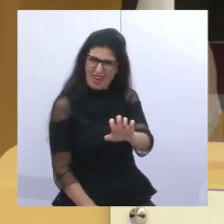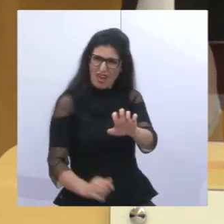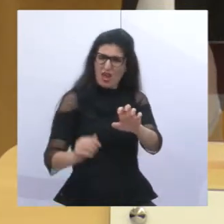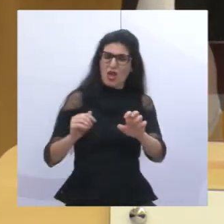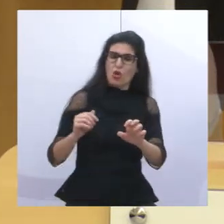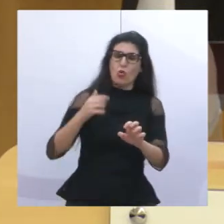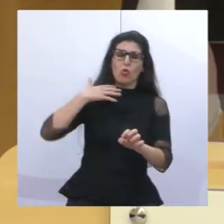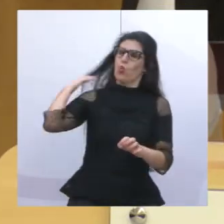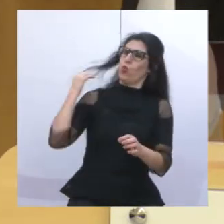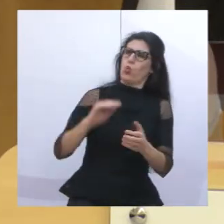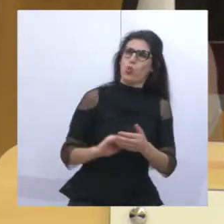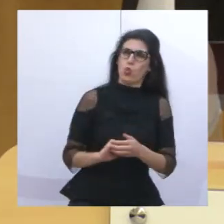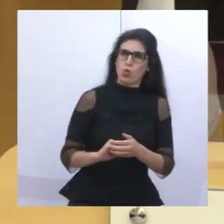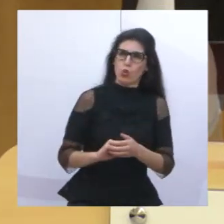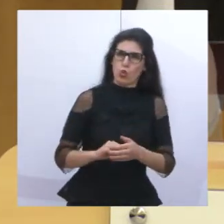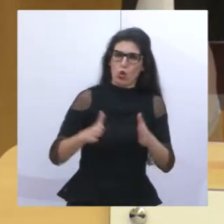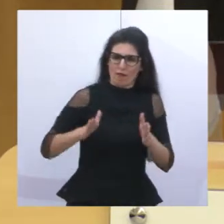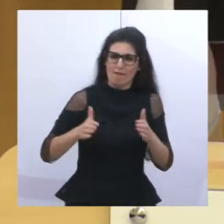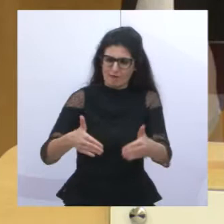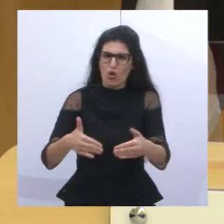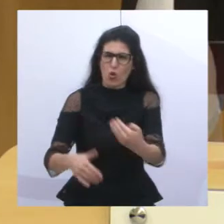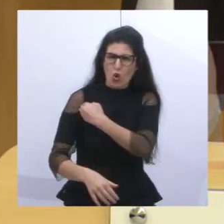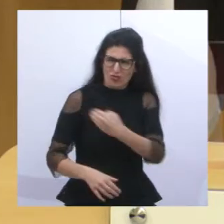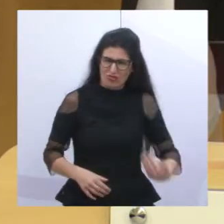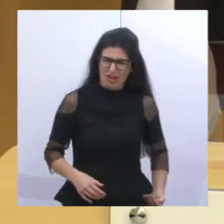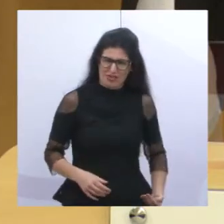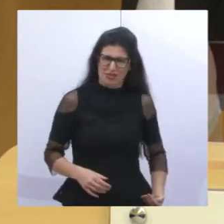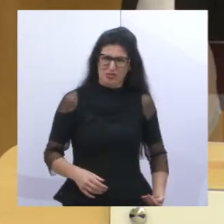público? Quer dizer,